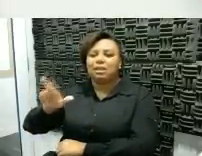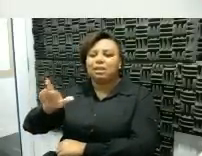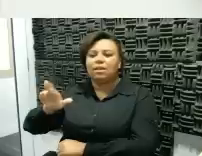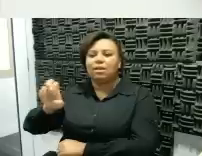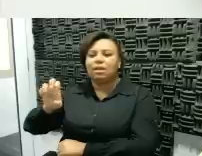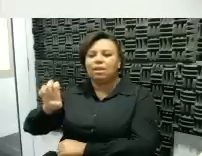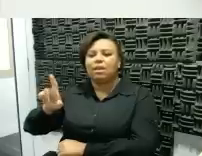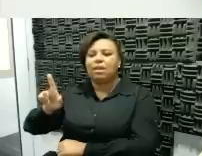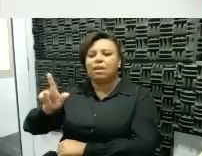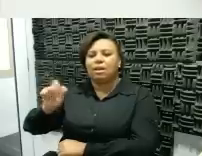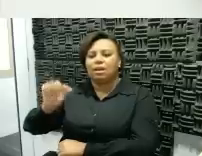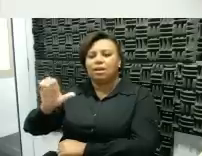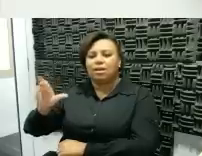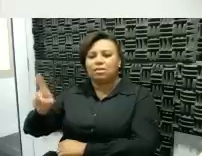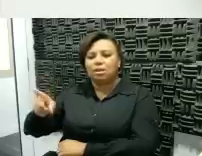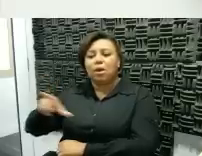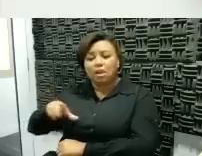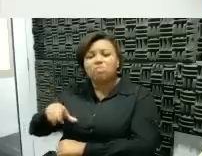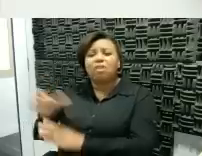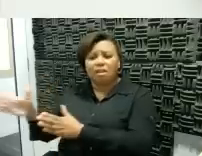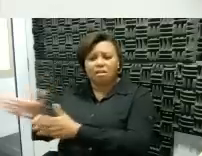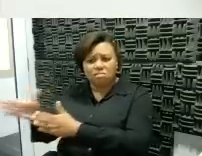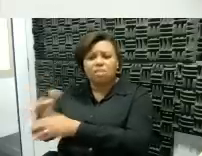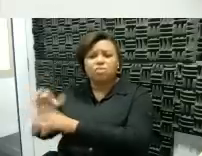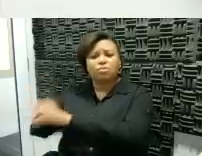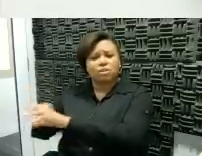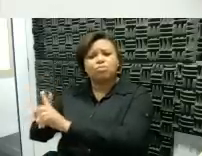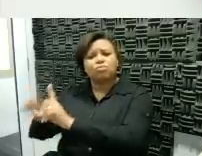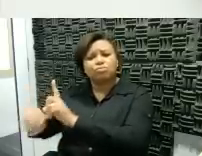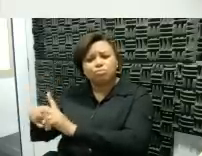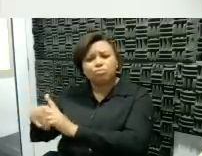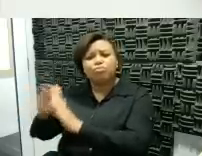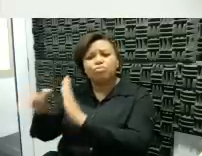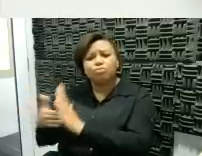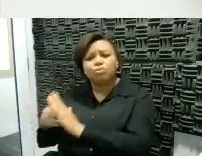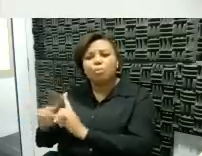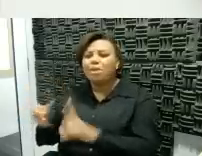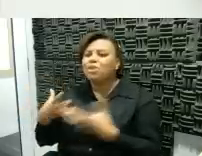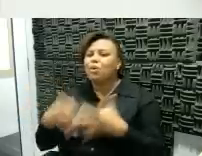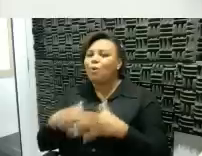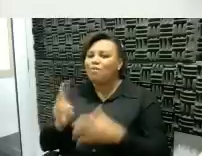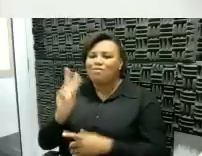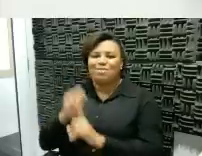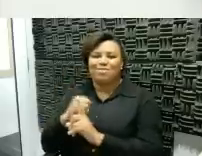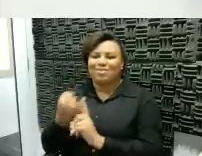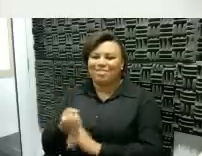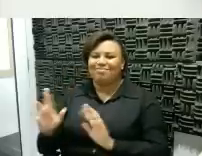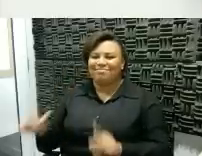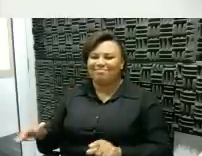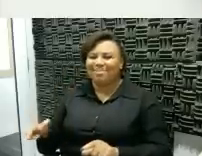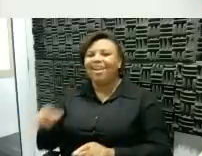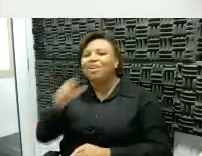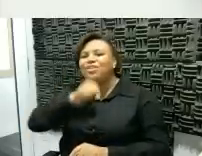educação elas não estão convivendo na mesma sociedade que a gente né então eu tenho por exemplo as antigas apás é claro que hoje elas têm um modelo bem